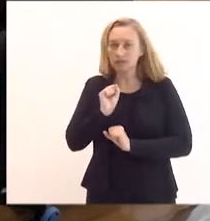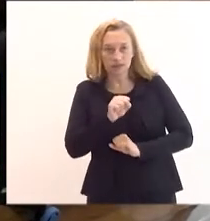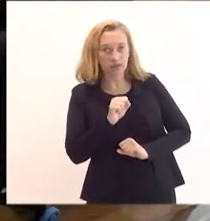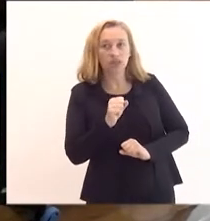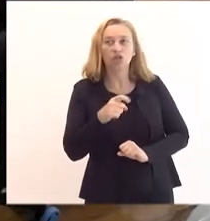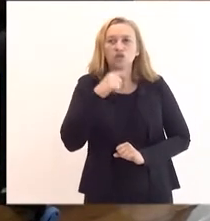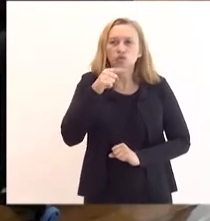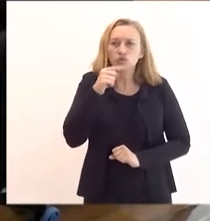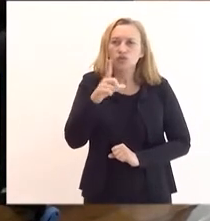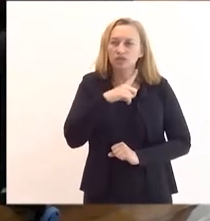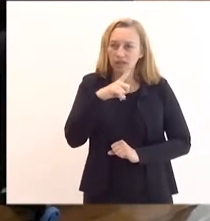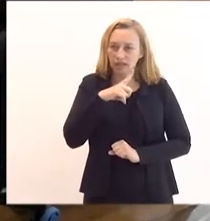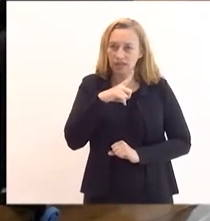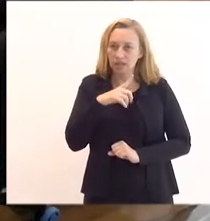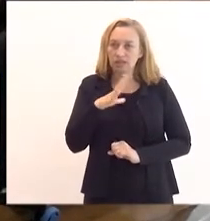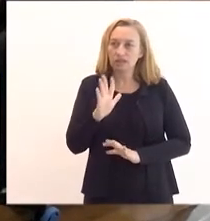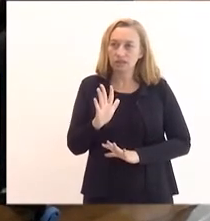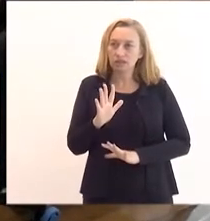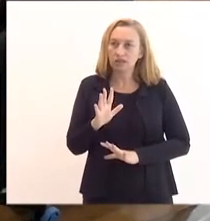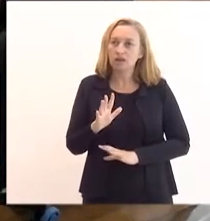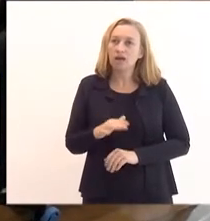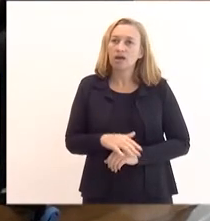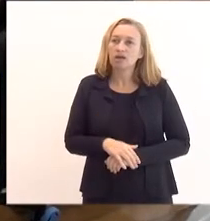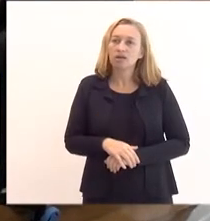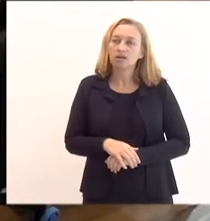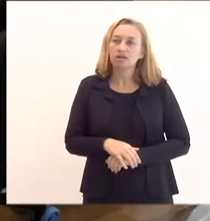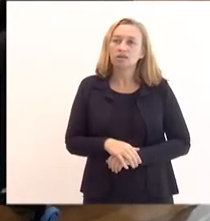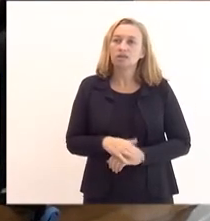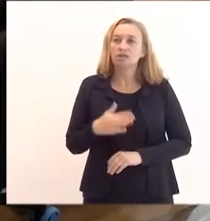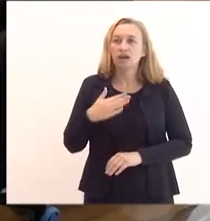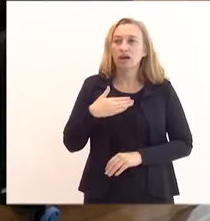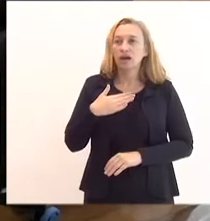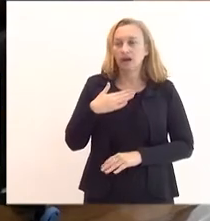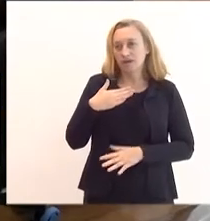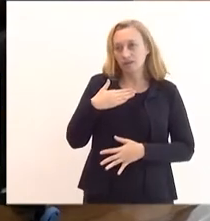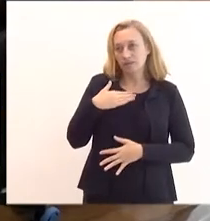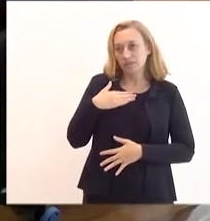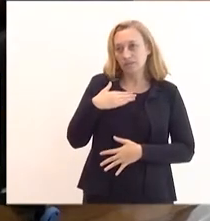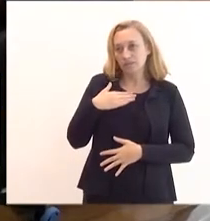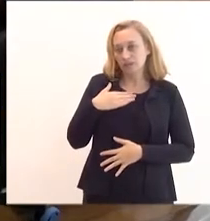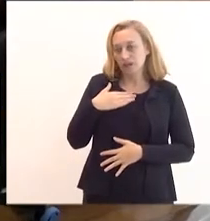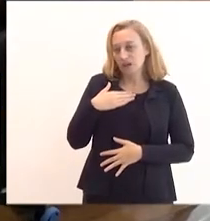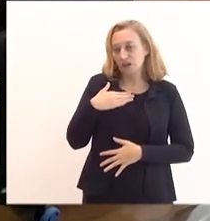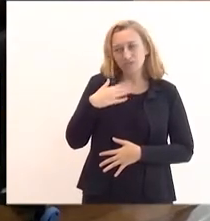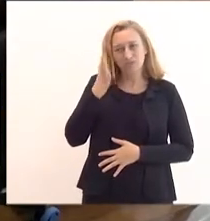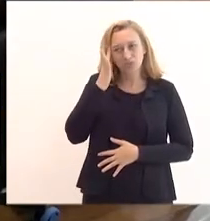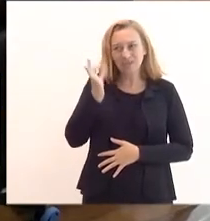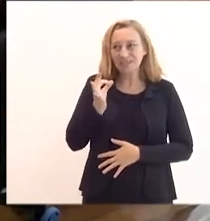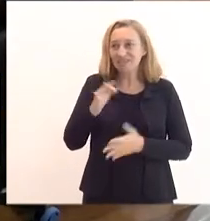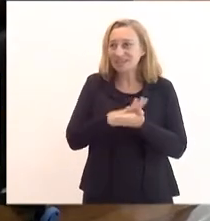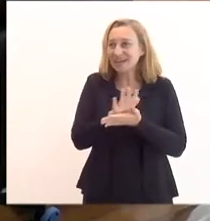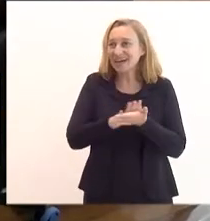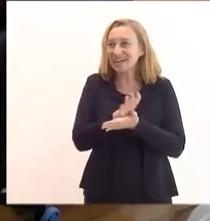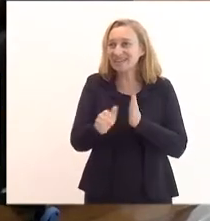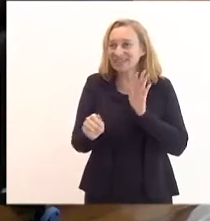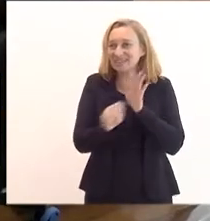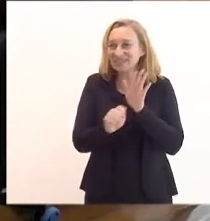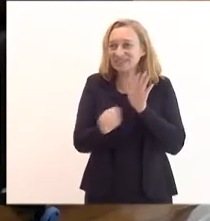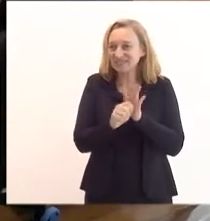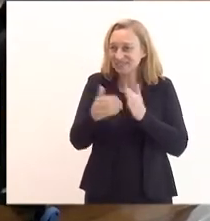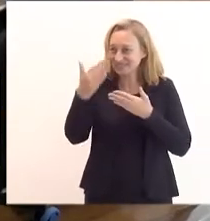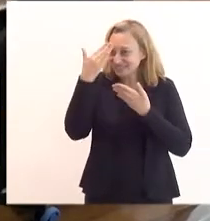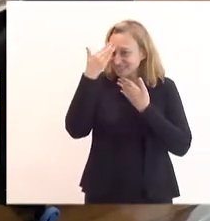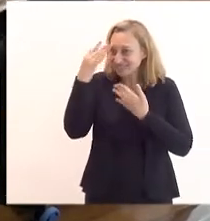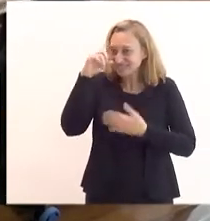uma dúvida, e aí é uma dúvida mesmo, por conta da minha ignorância. Não entendo absolutamente nada de maconha. Graças a Deus, nunca